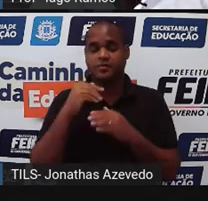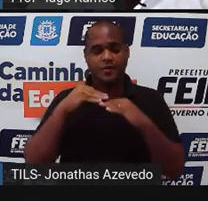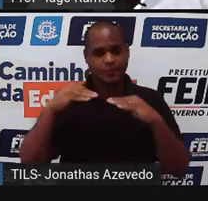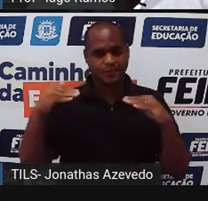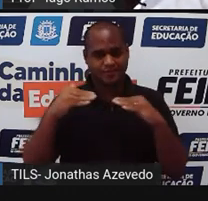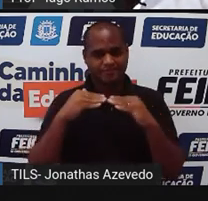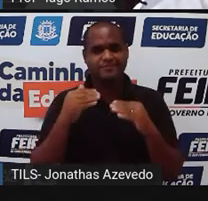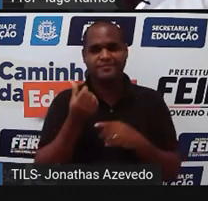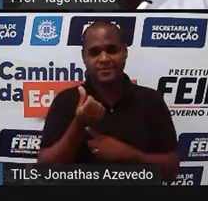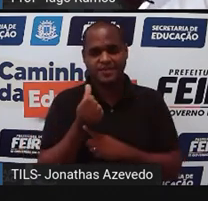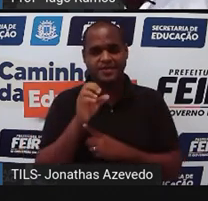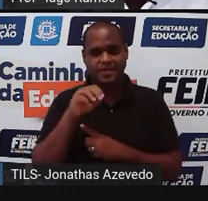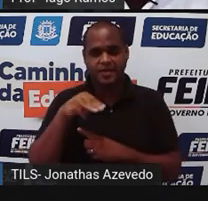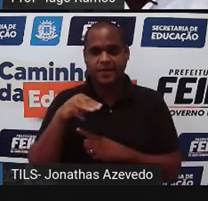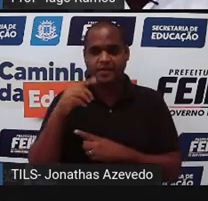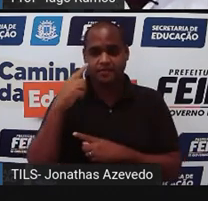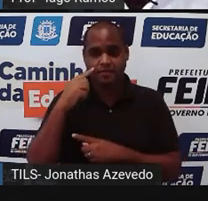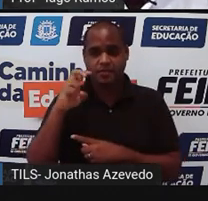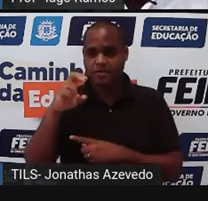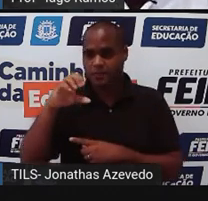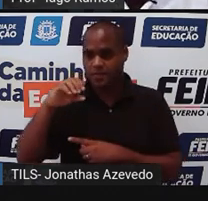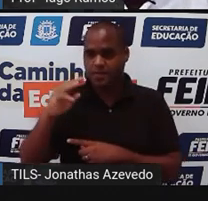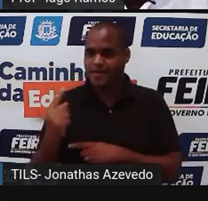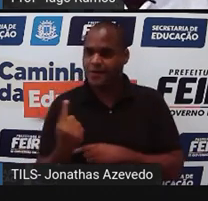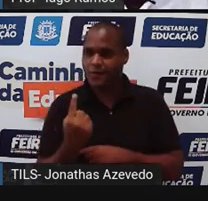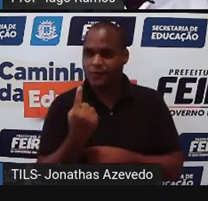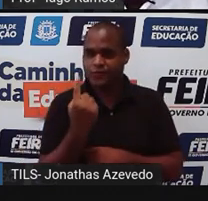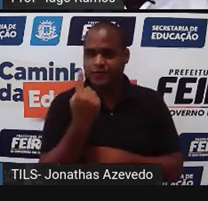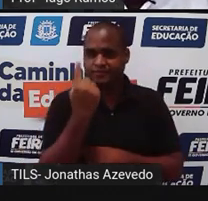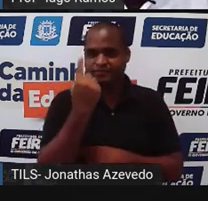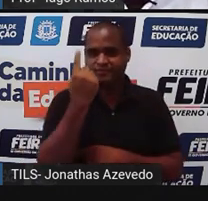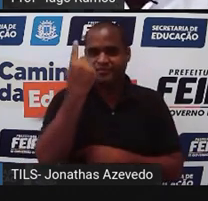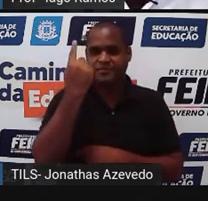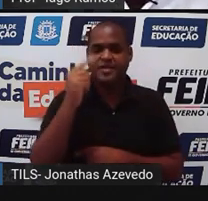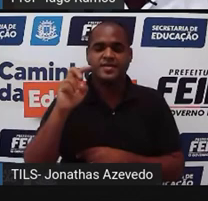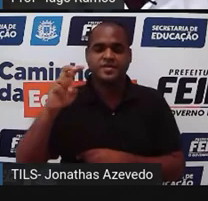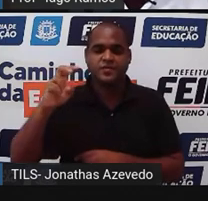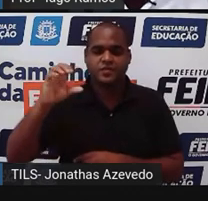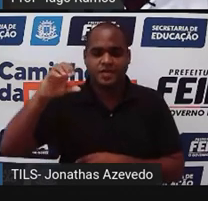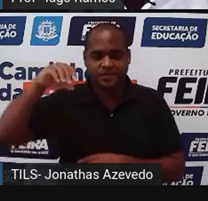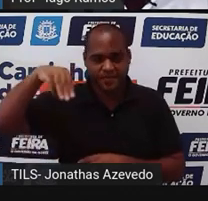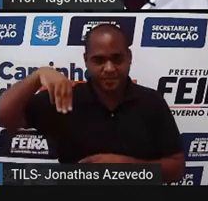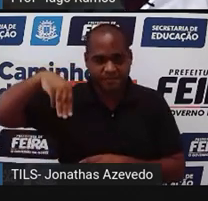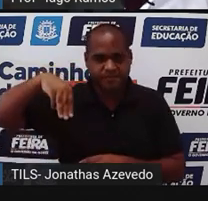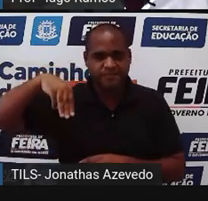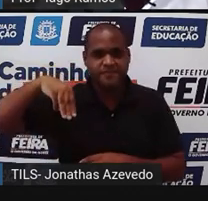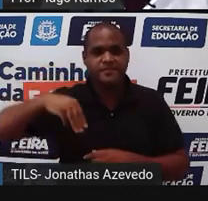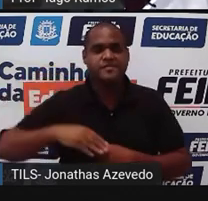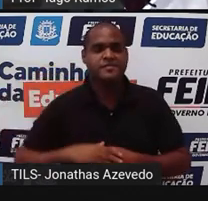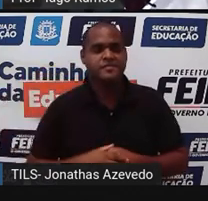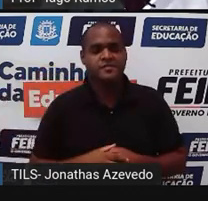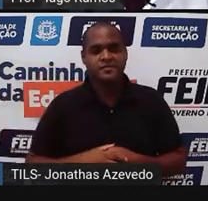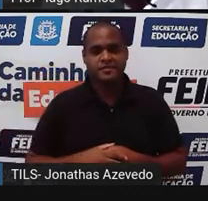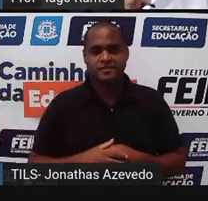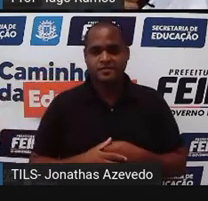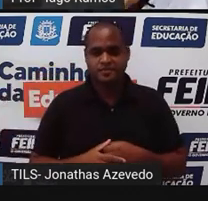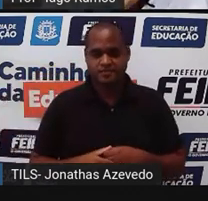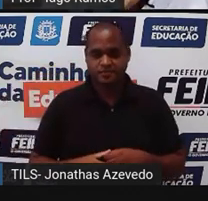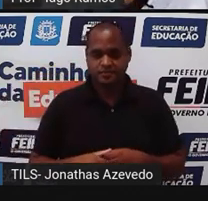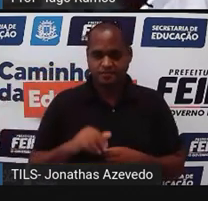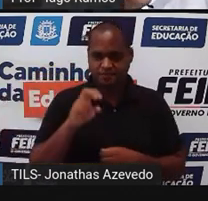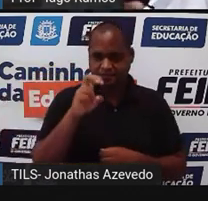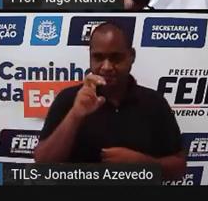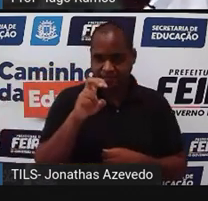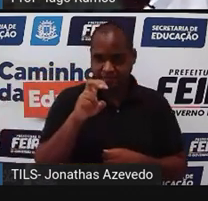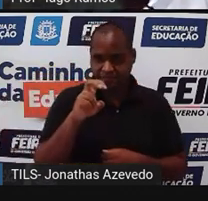6 às vezes em qualquer um dos dois a área ou área não altura é 5 cm então 5